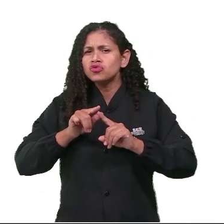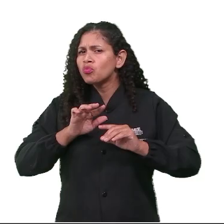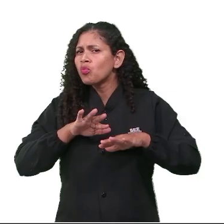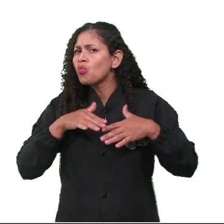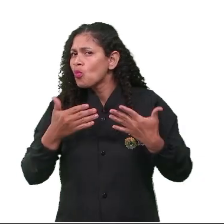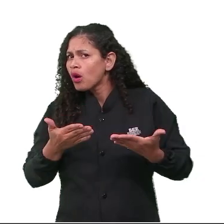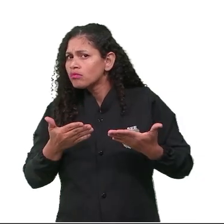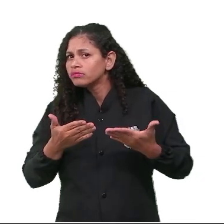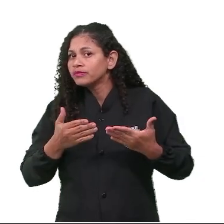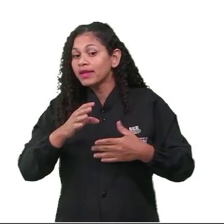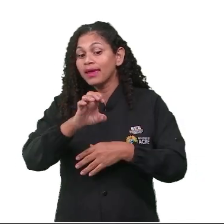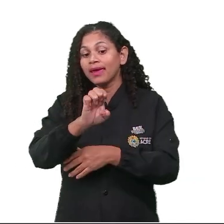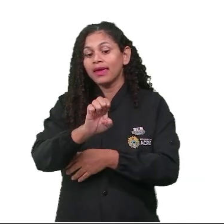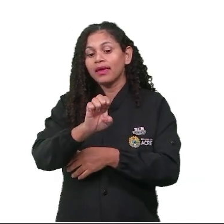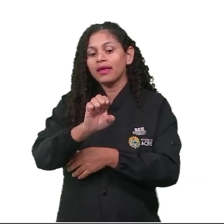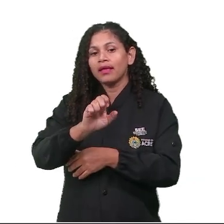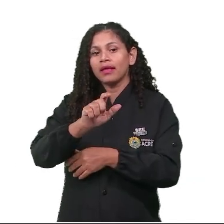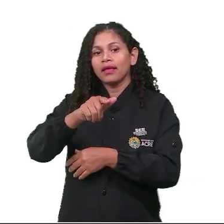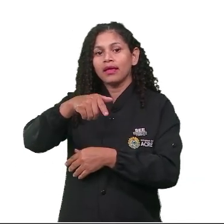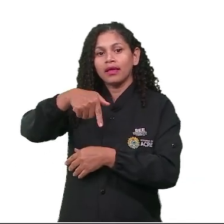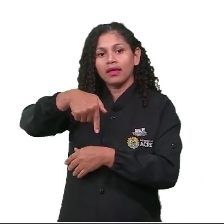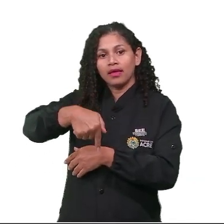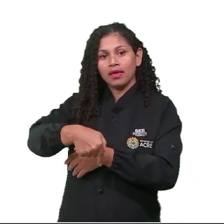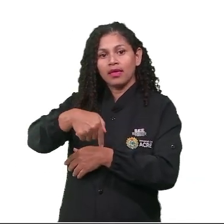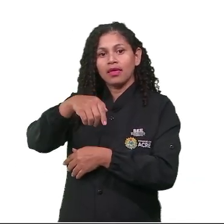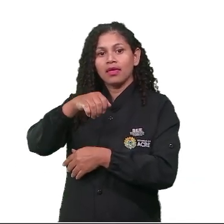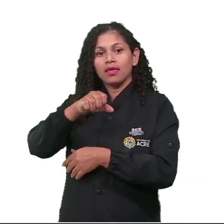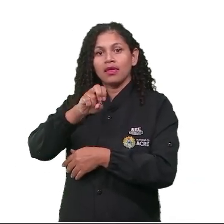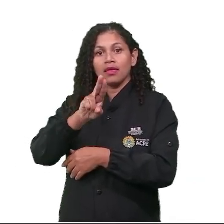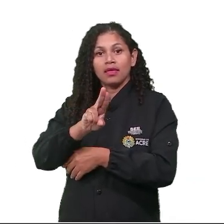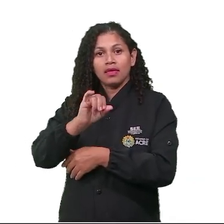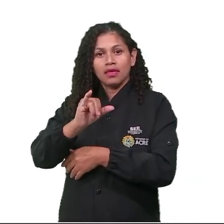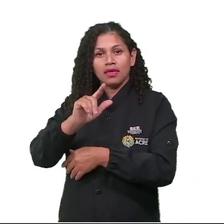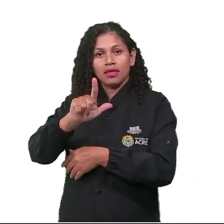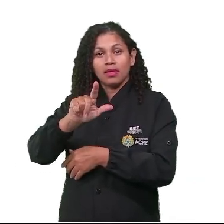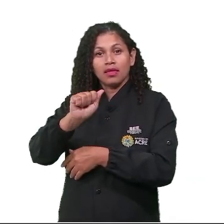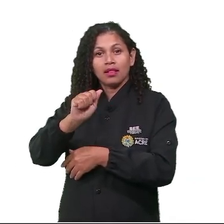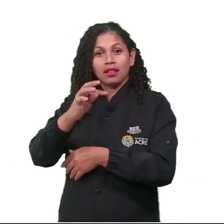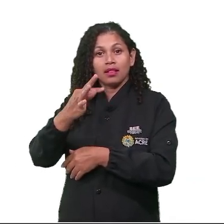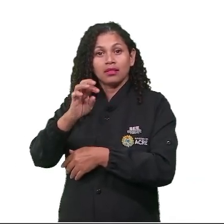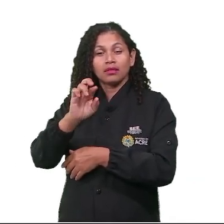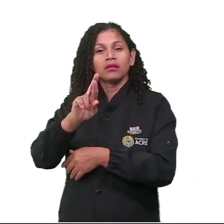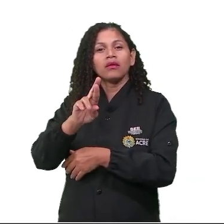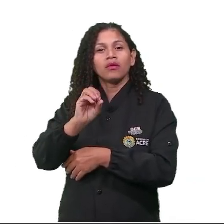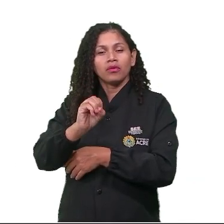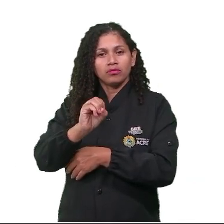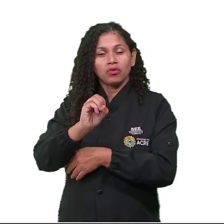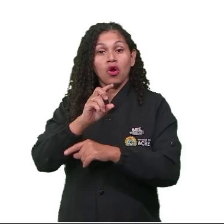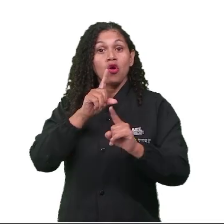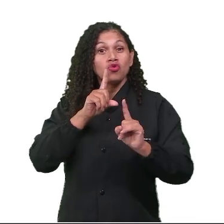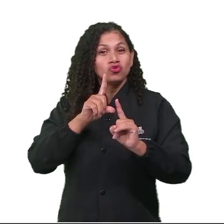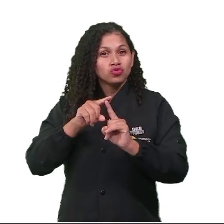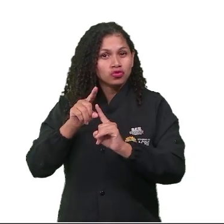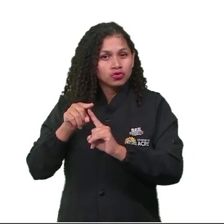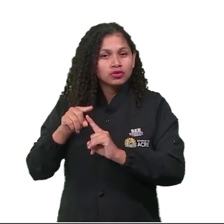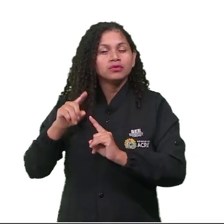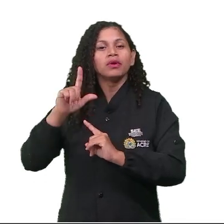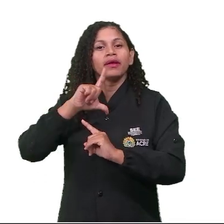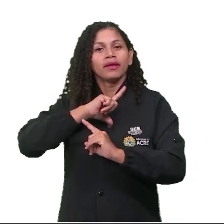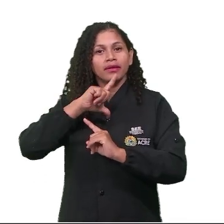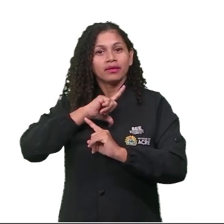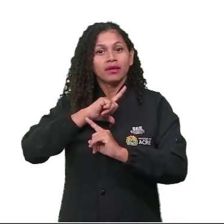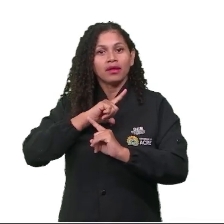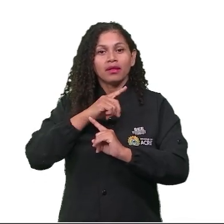um triângulo equilátero. Só lembrando para você, o triângulo equilátero é aquele tipo de triângulo que possui os